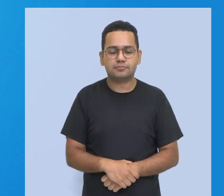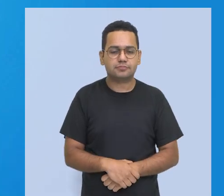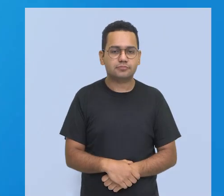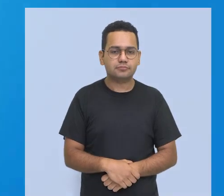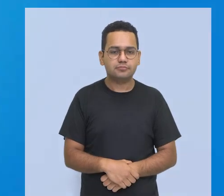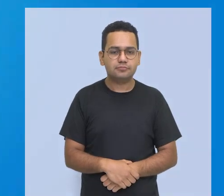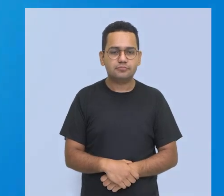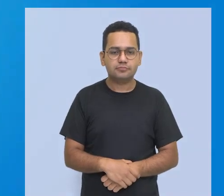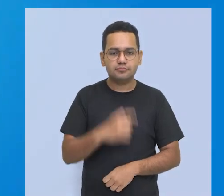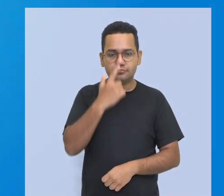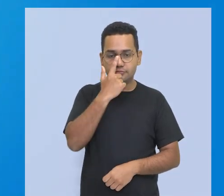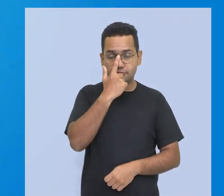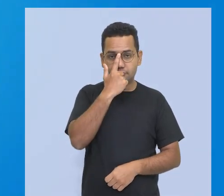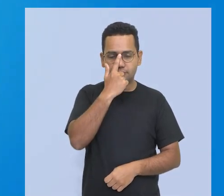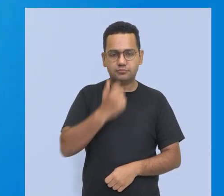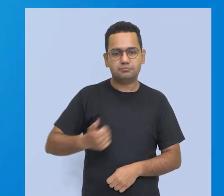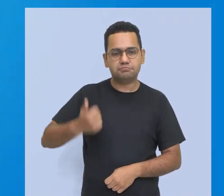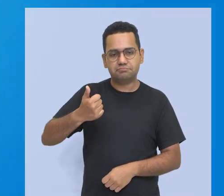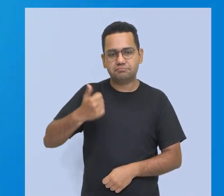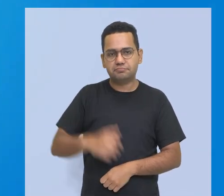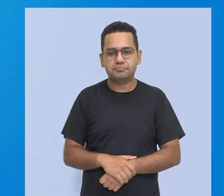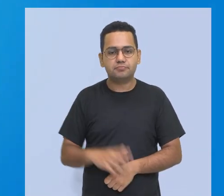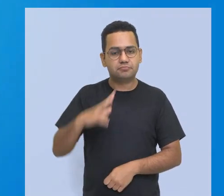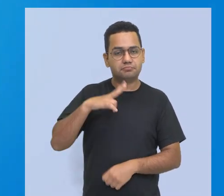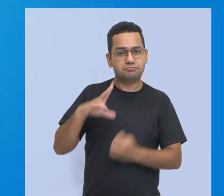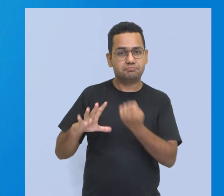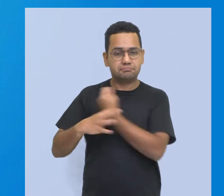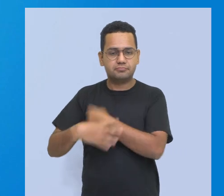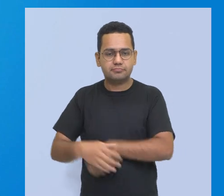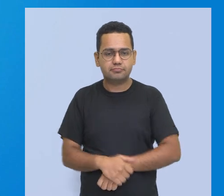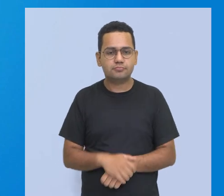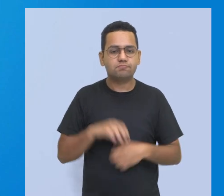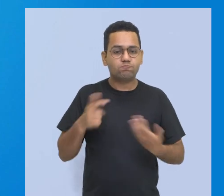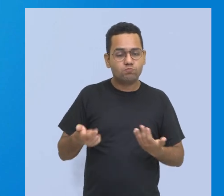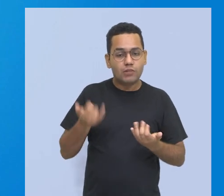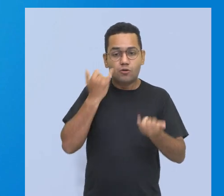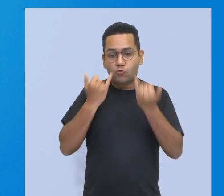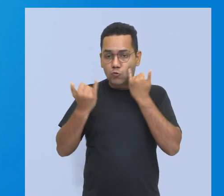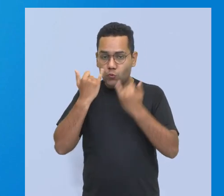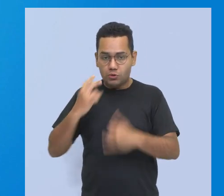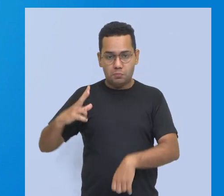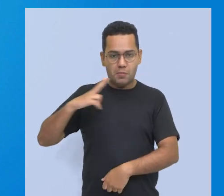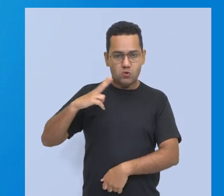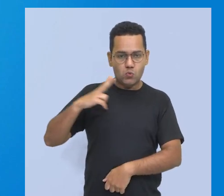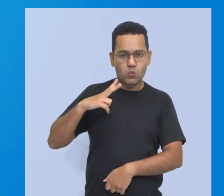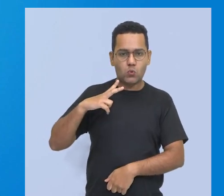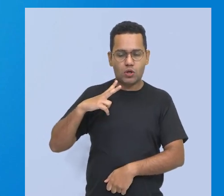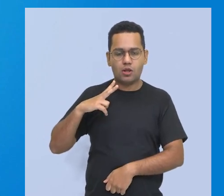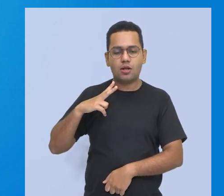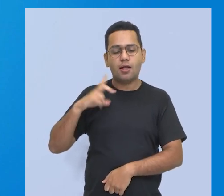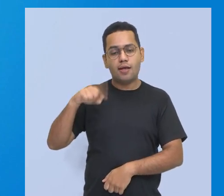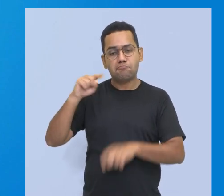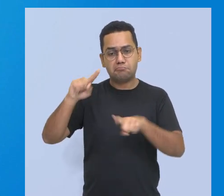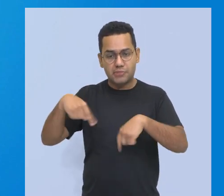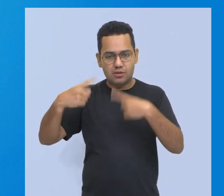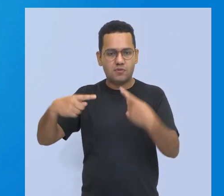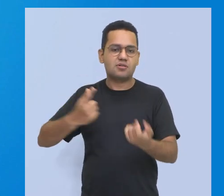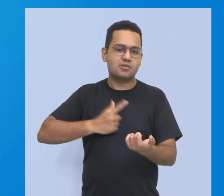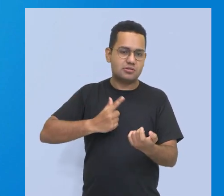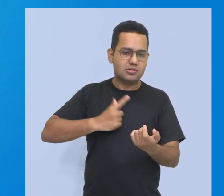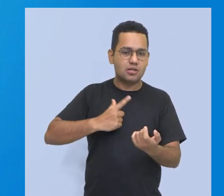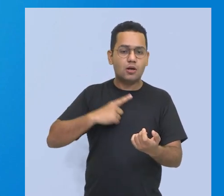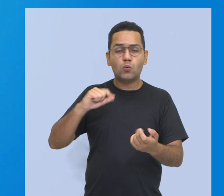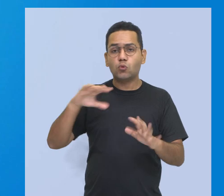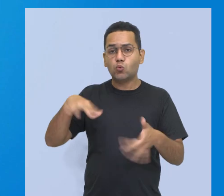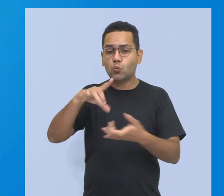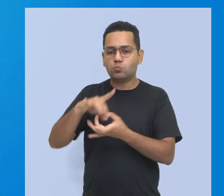nosso terceiro ponto, e ele fala o seguinte: a proteção de informações pessoais e sensíveis é um desafio crescente